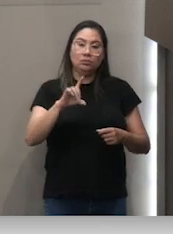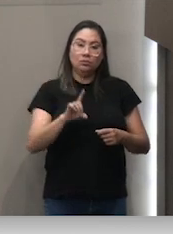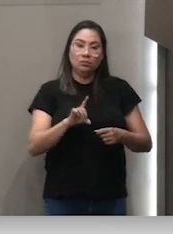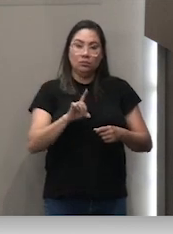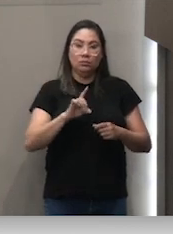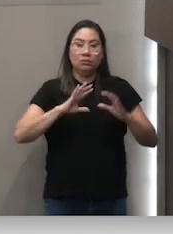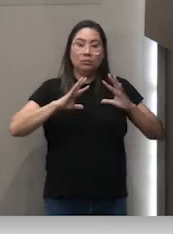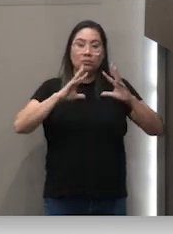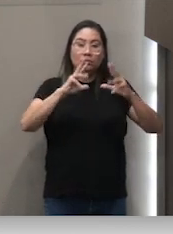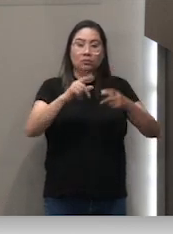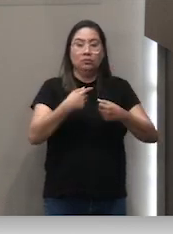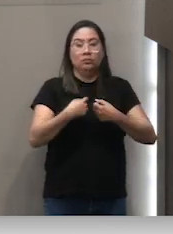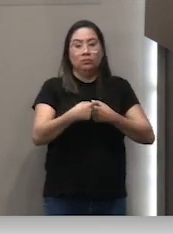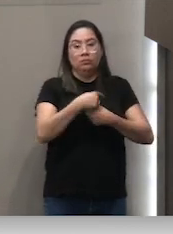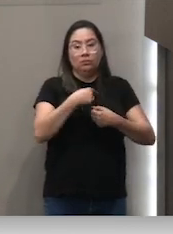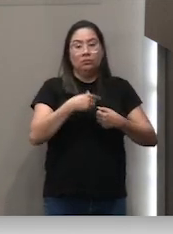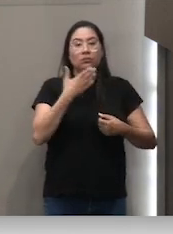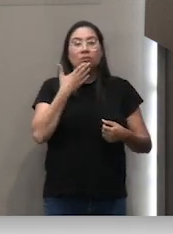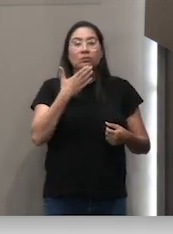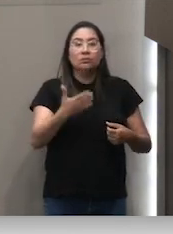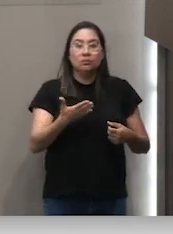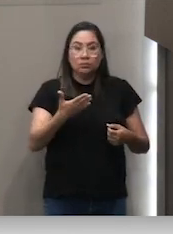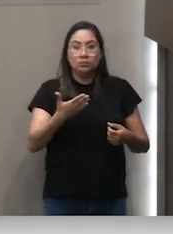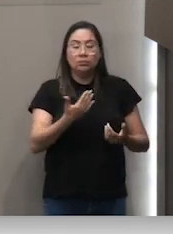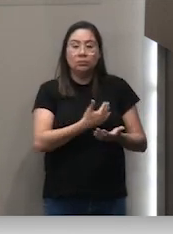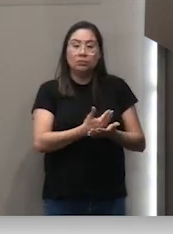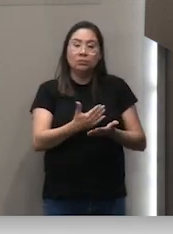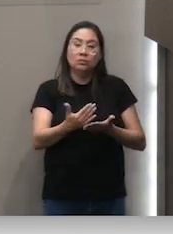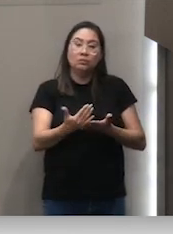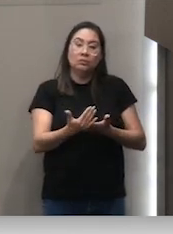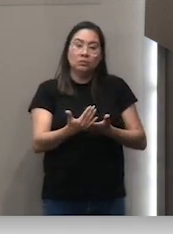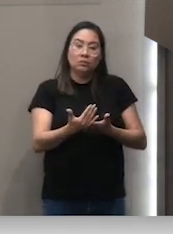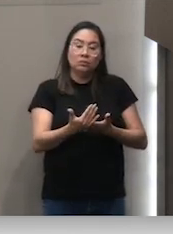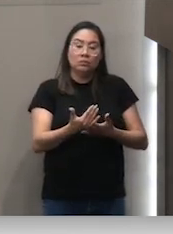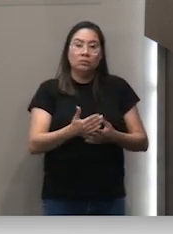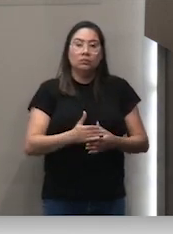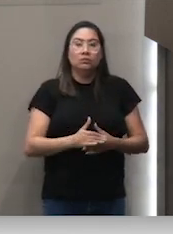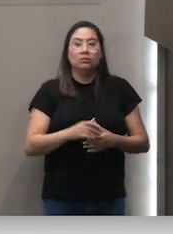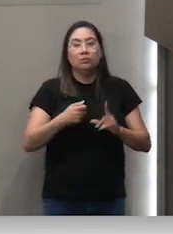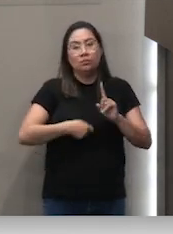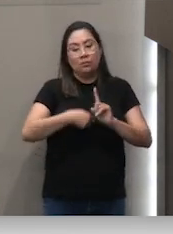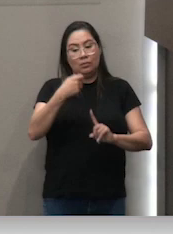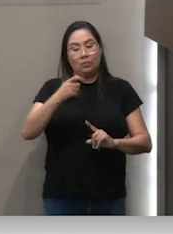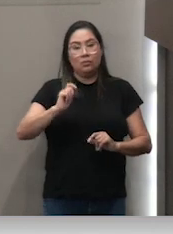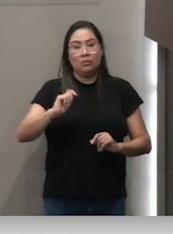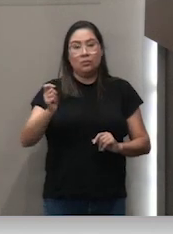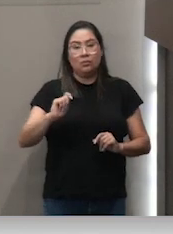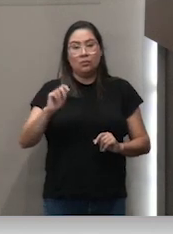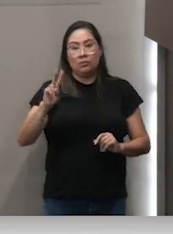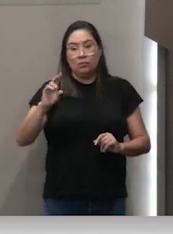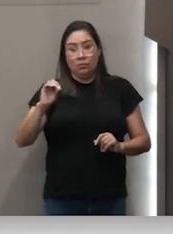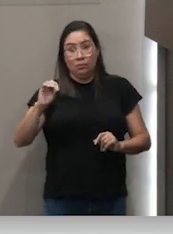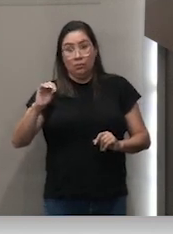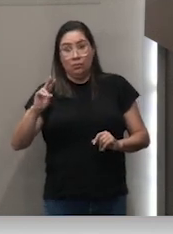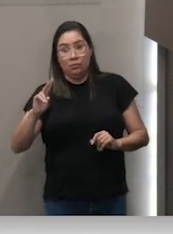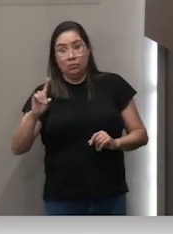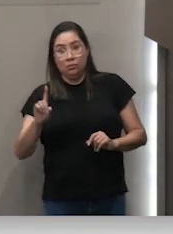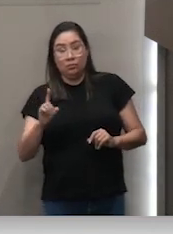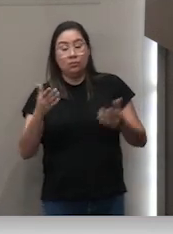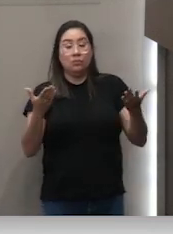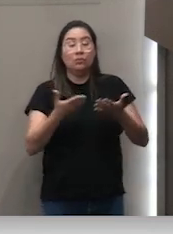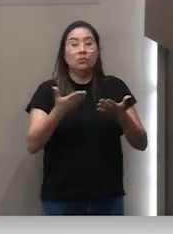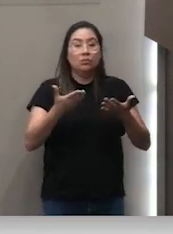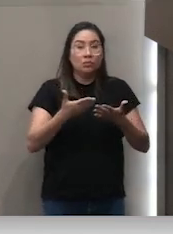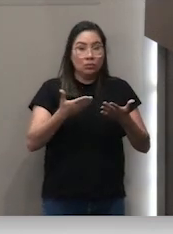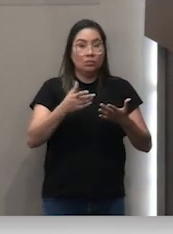em toda a cidade. Esse pedido, então, foi realizado lá no mês de agosto de 2021, e agora, graças a Deus, nós